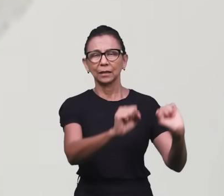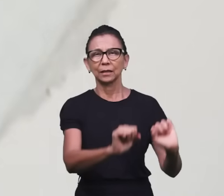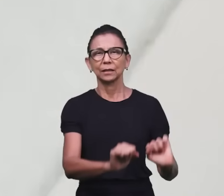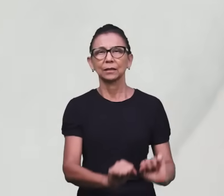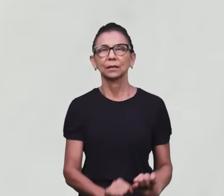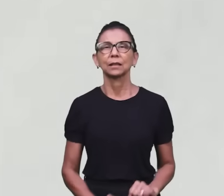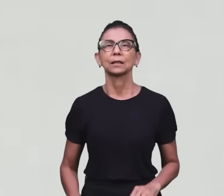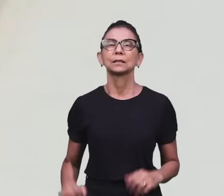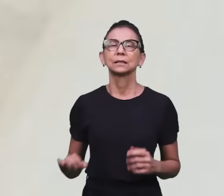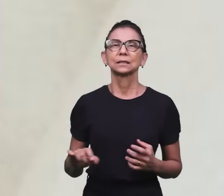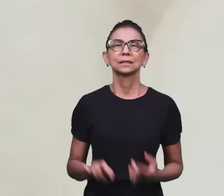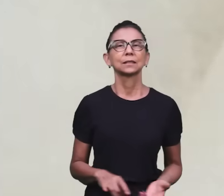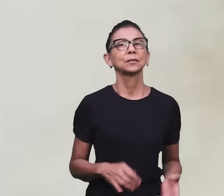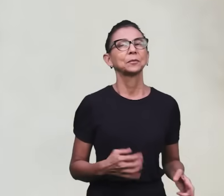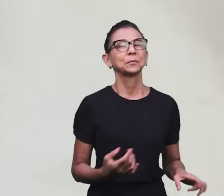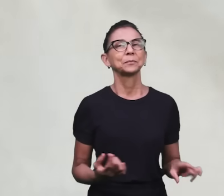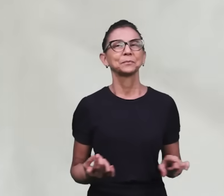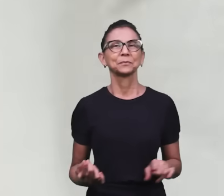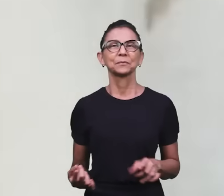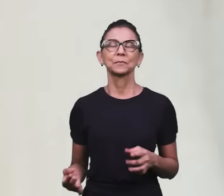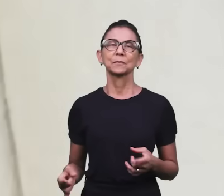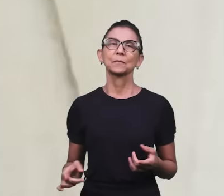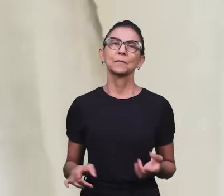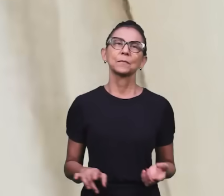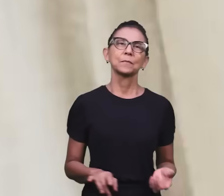total libertação.